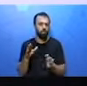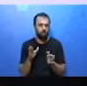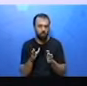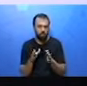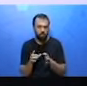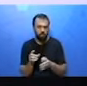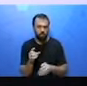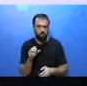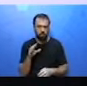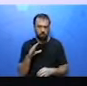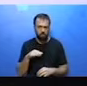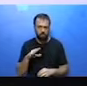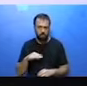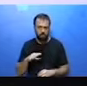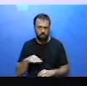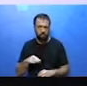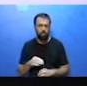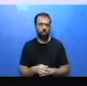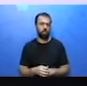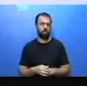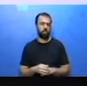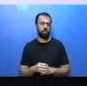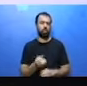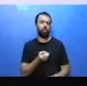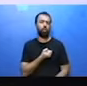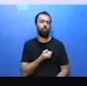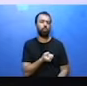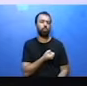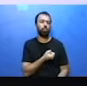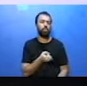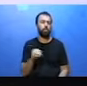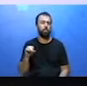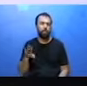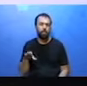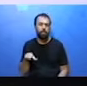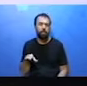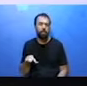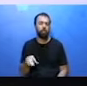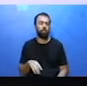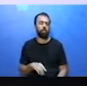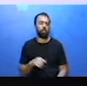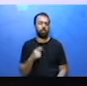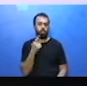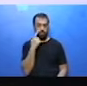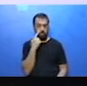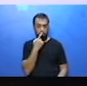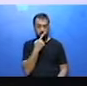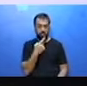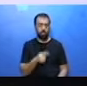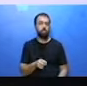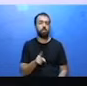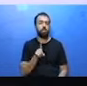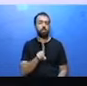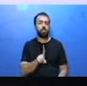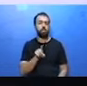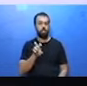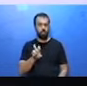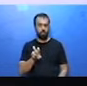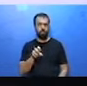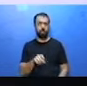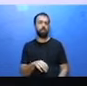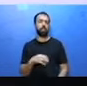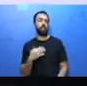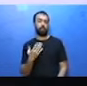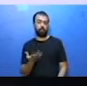gráfico e vou analisar qual é o número menor olha o número 15 então